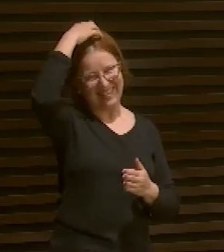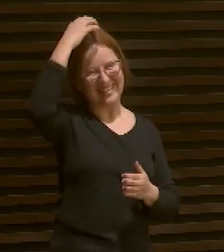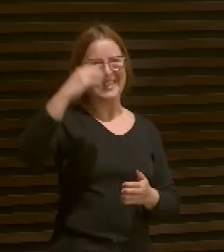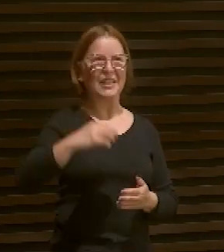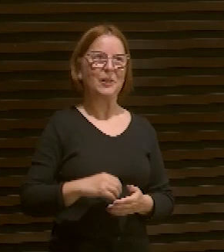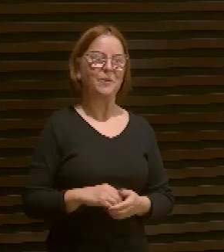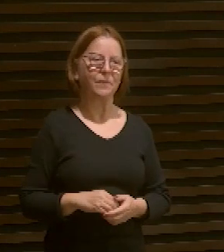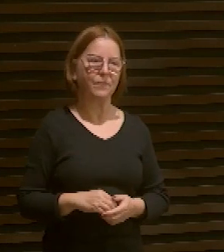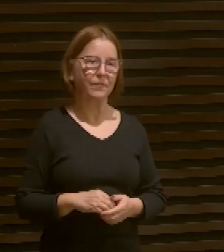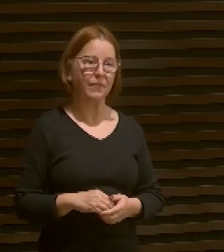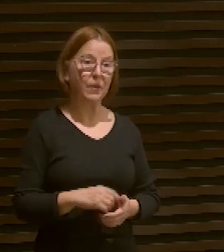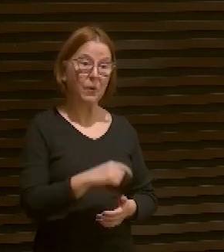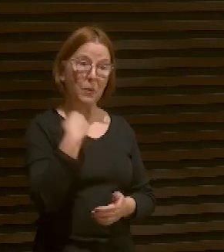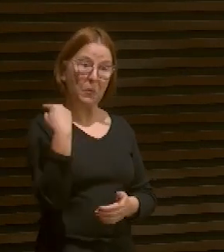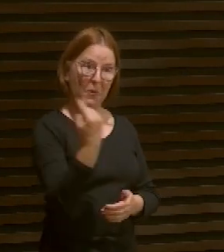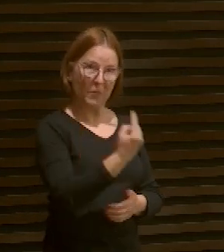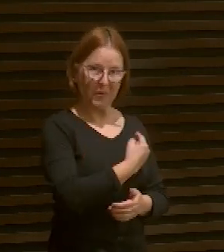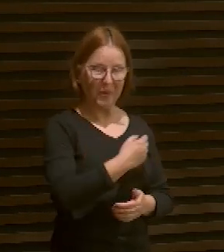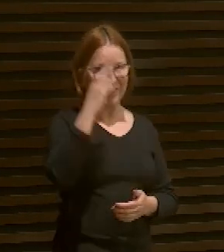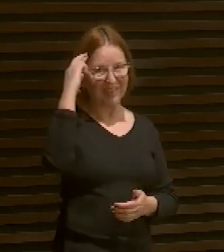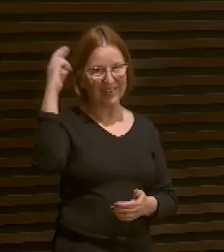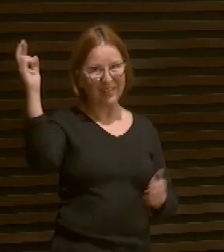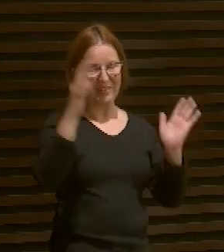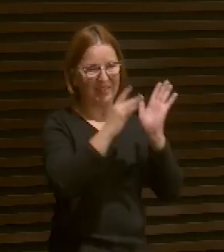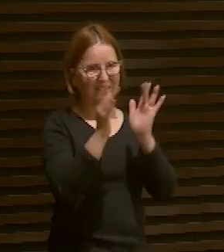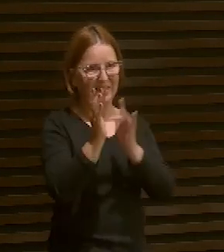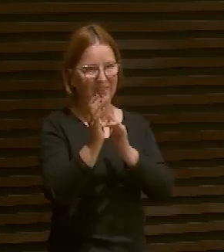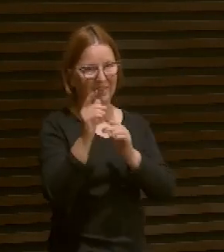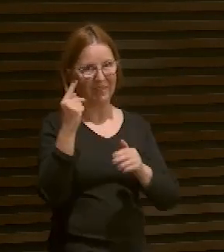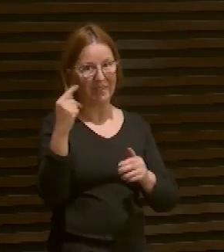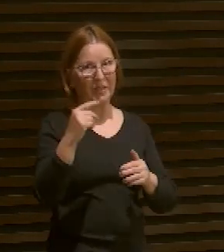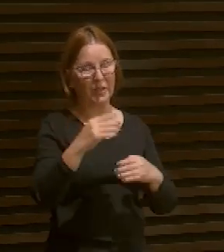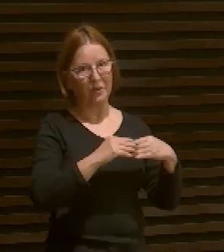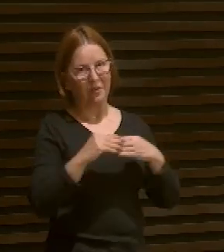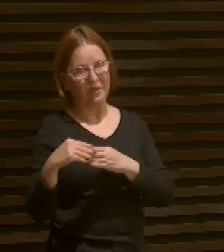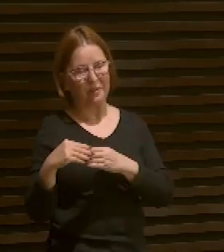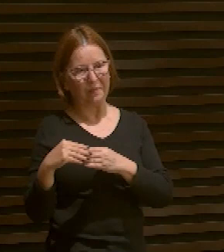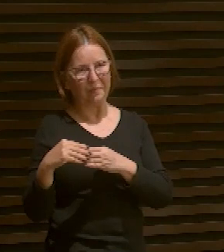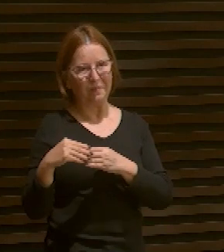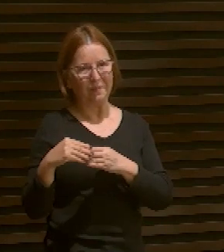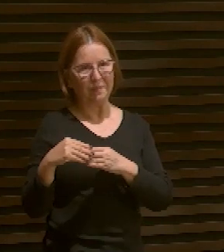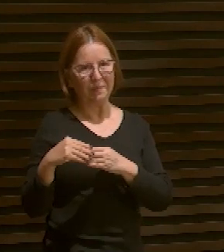reis. O nosso Senhor Jesus e o seu governo